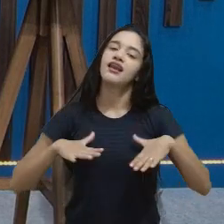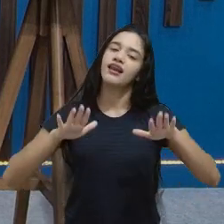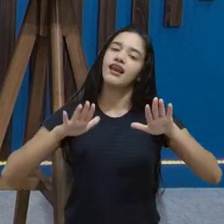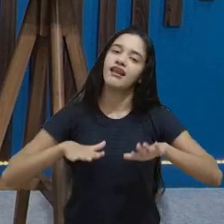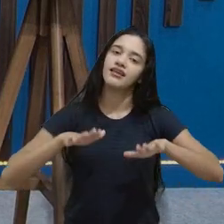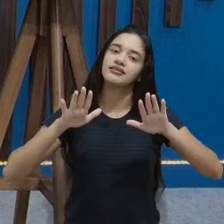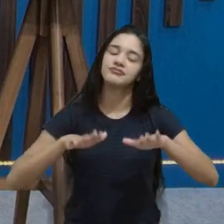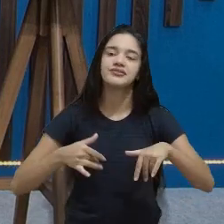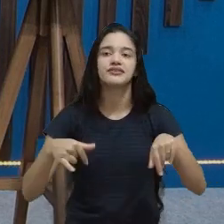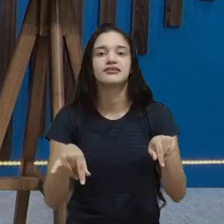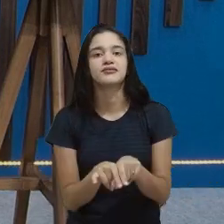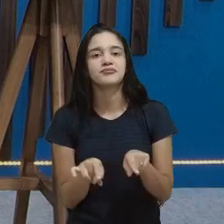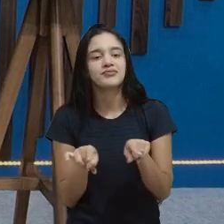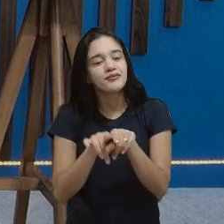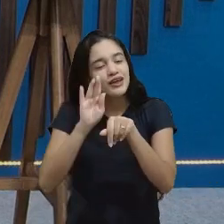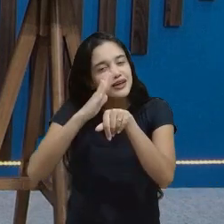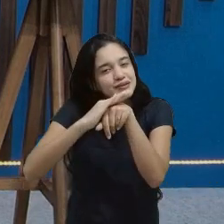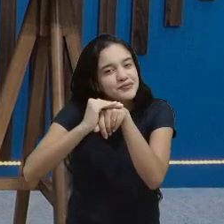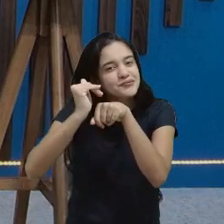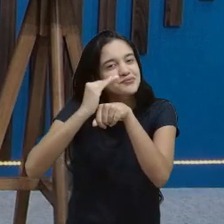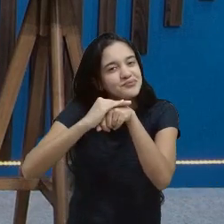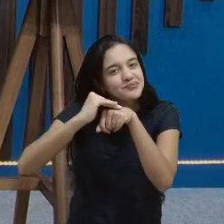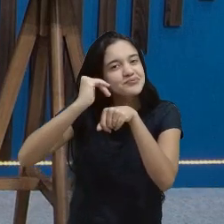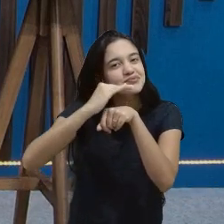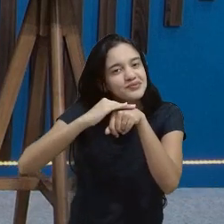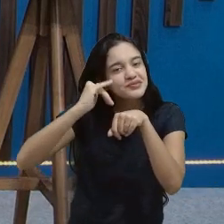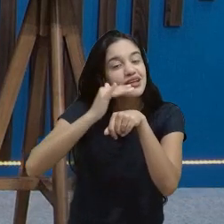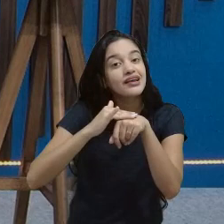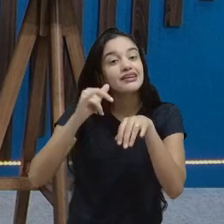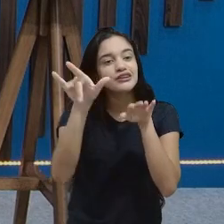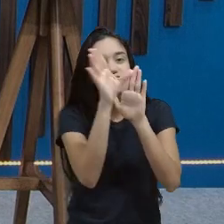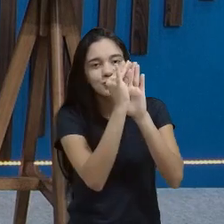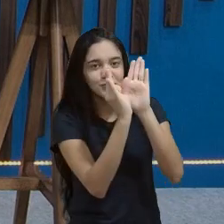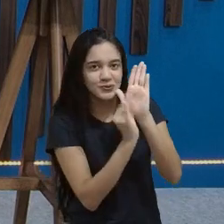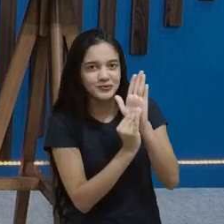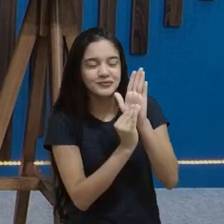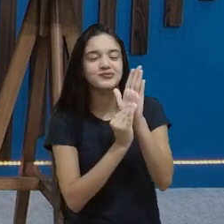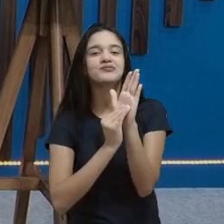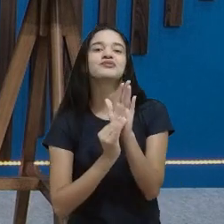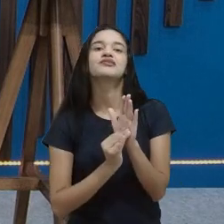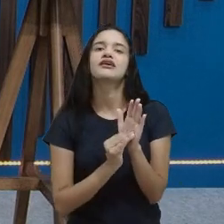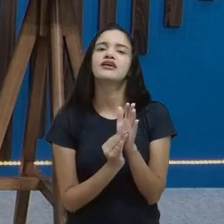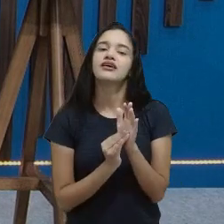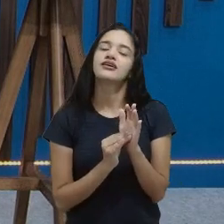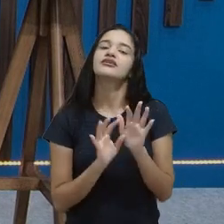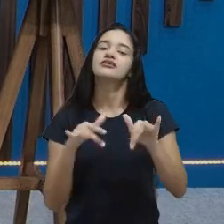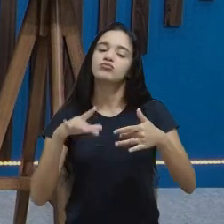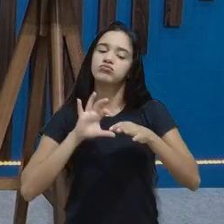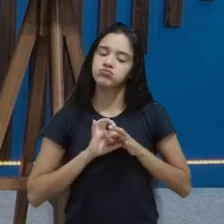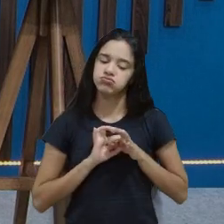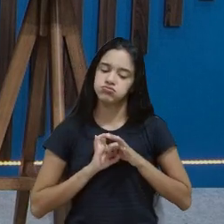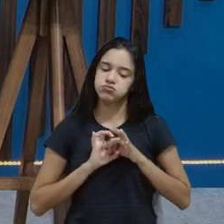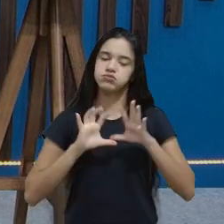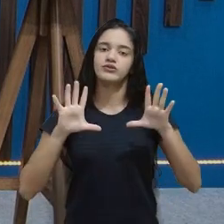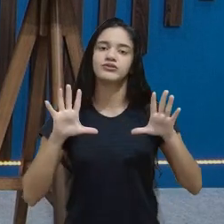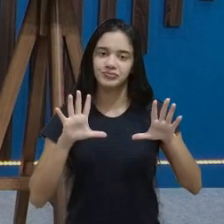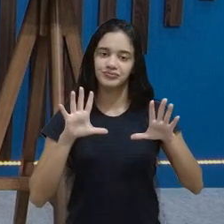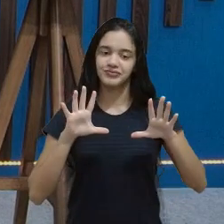possível. Acolham com carinho, não é, esse conteúdo e se permita, não é, que